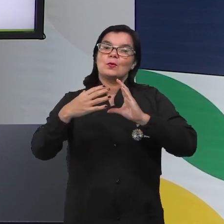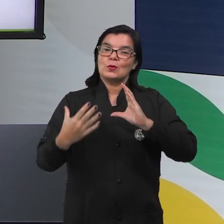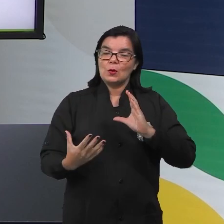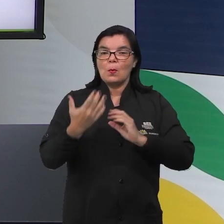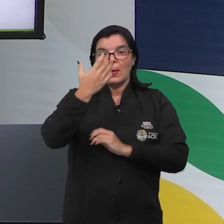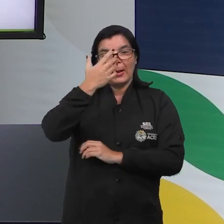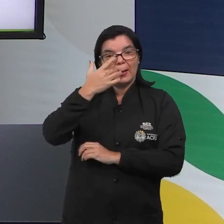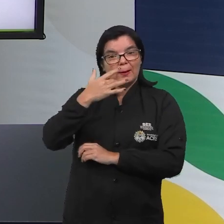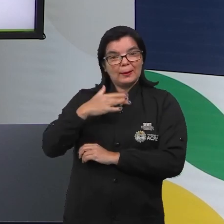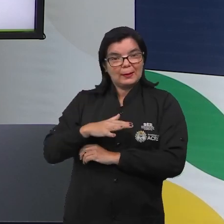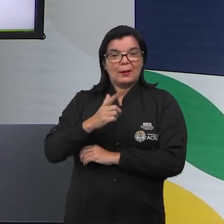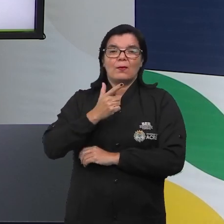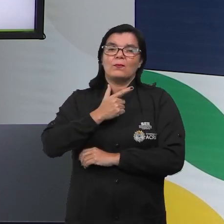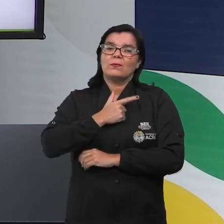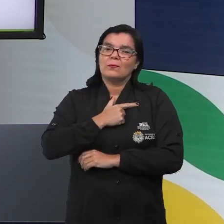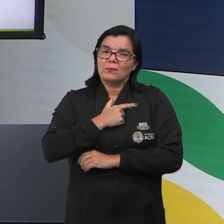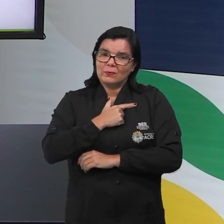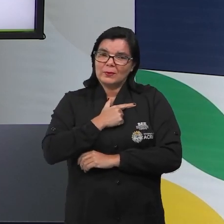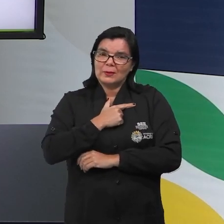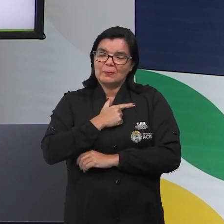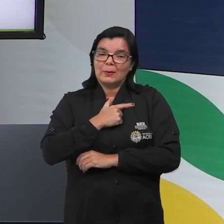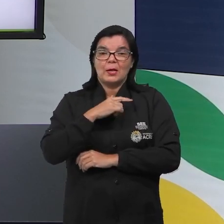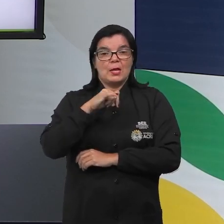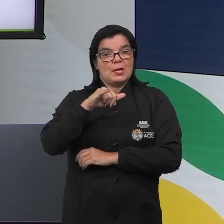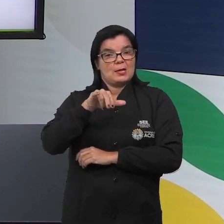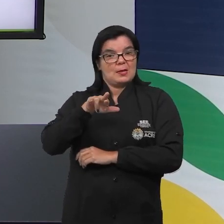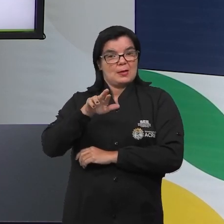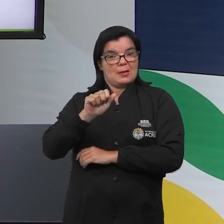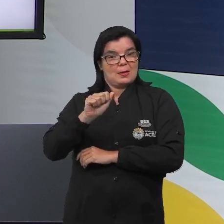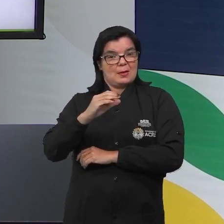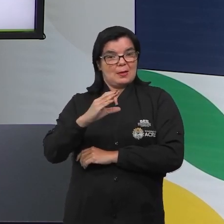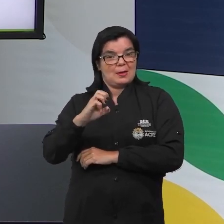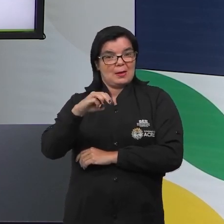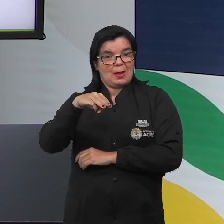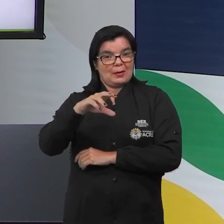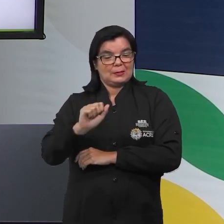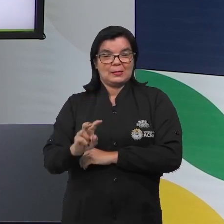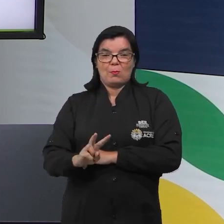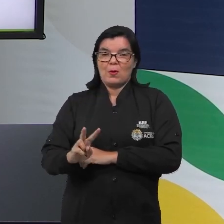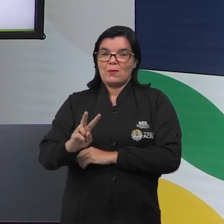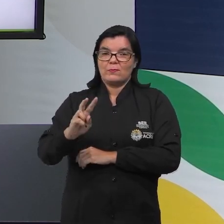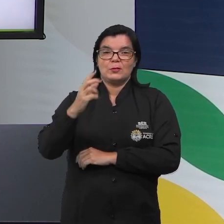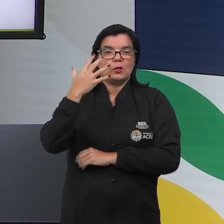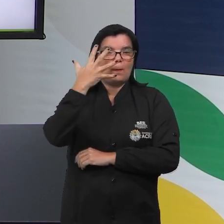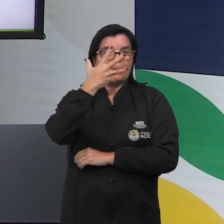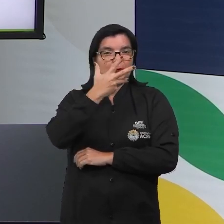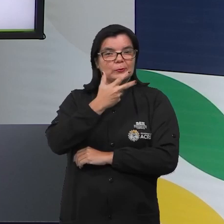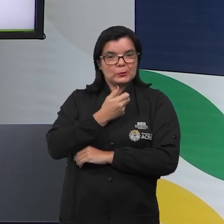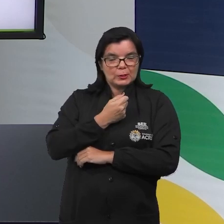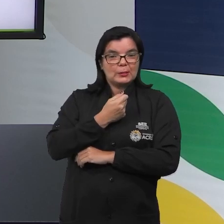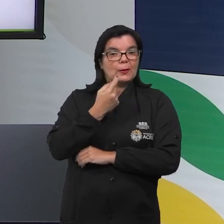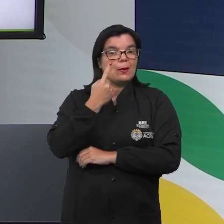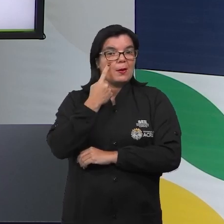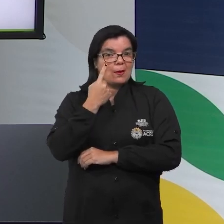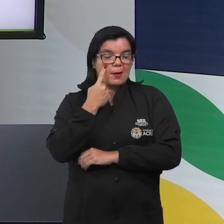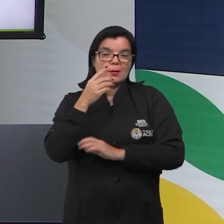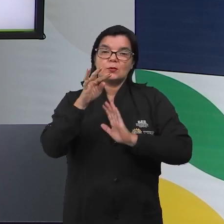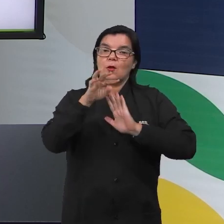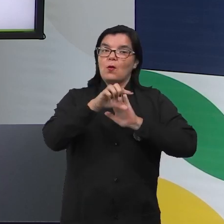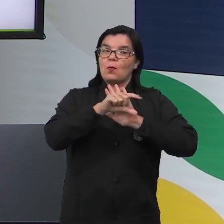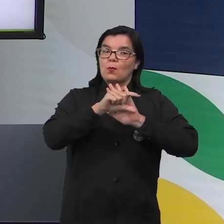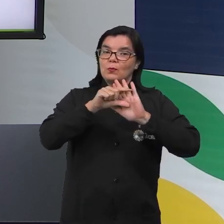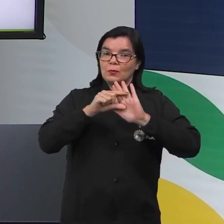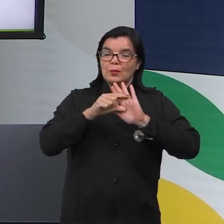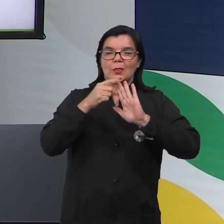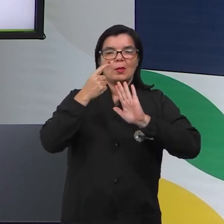uma criança feia, e Iracema, a virgem dos lábios de mel. Então, observa aí, é só um trecho